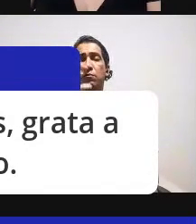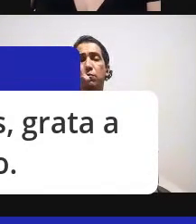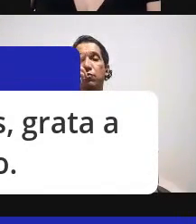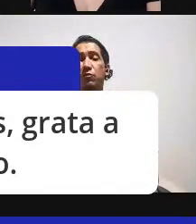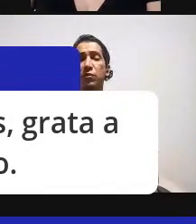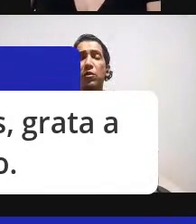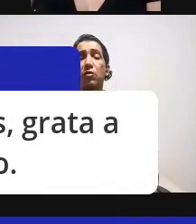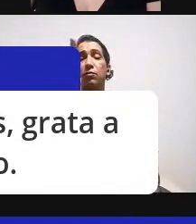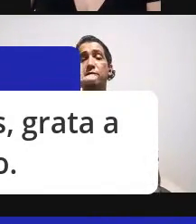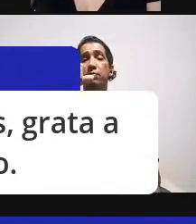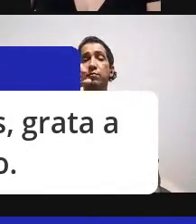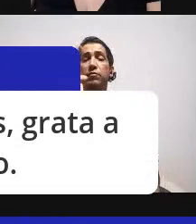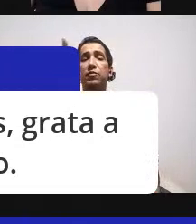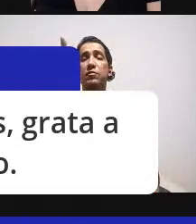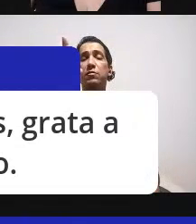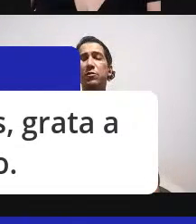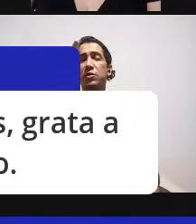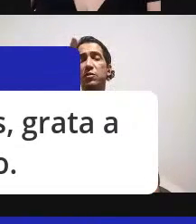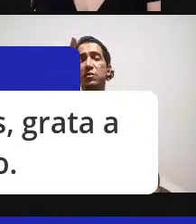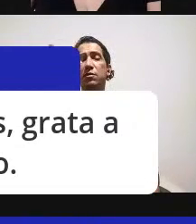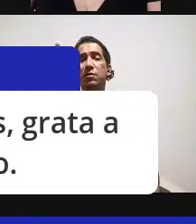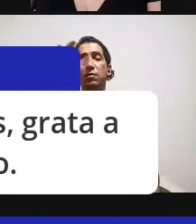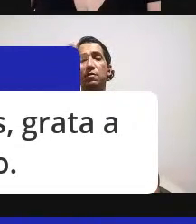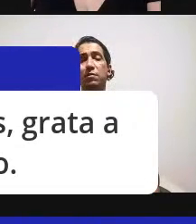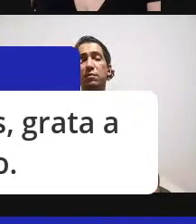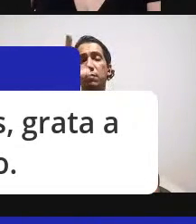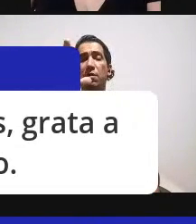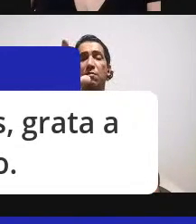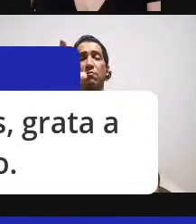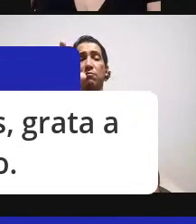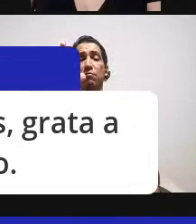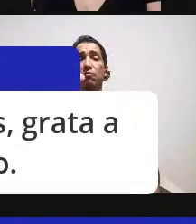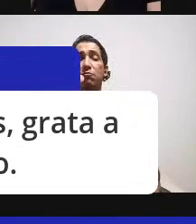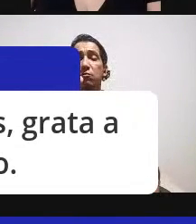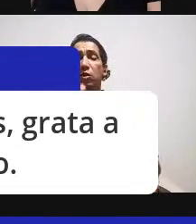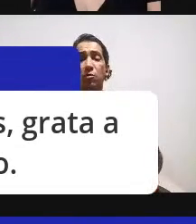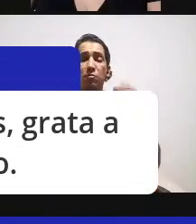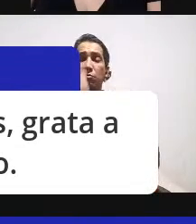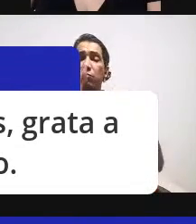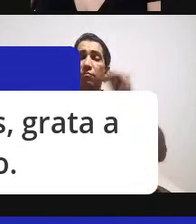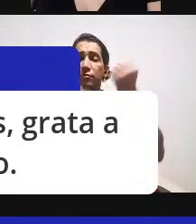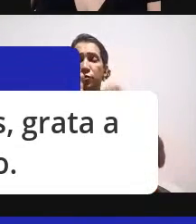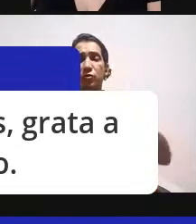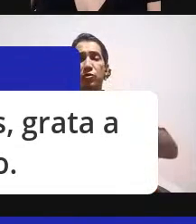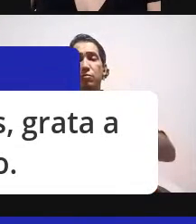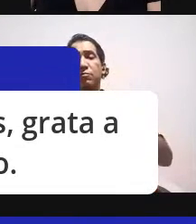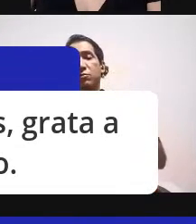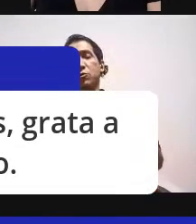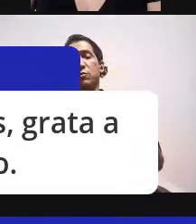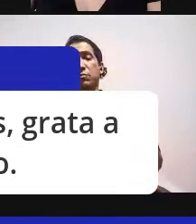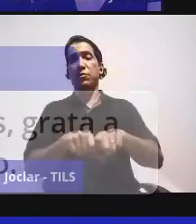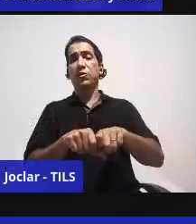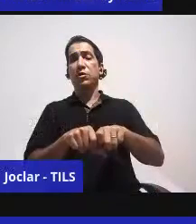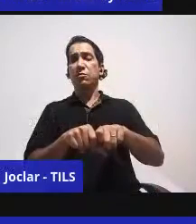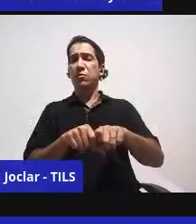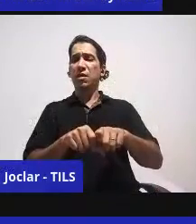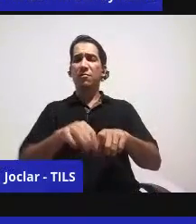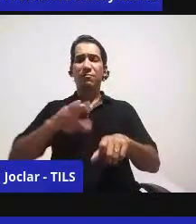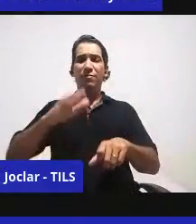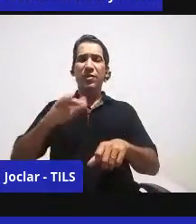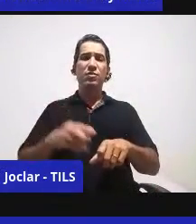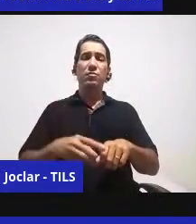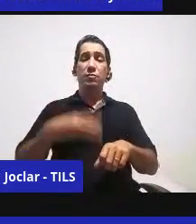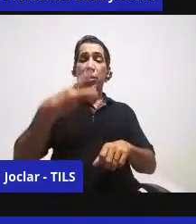E todos nós, em 3 anos, não mais do que isso, teremos na nossa residência